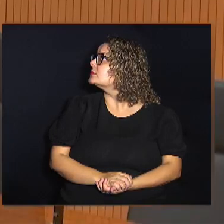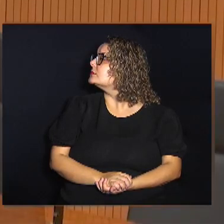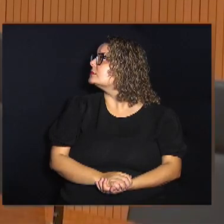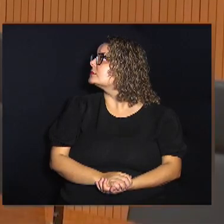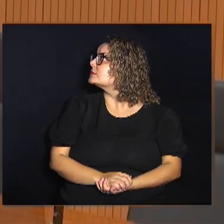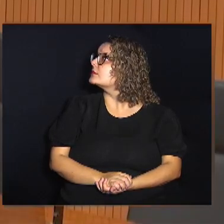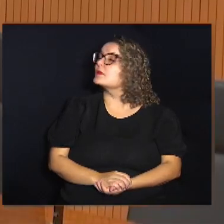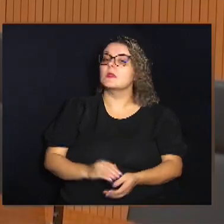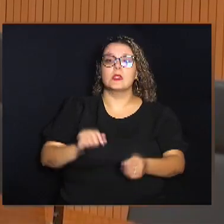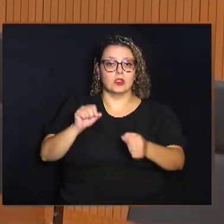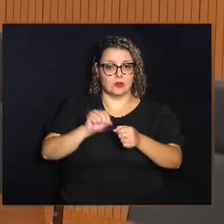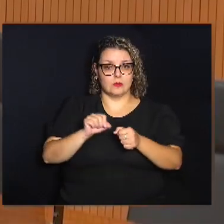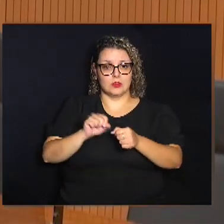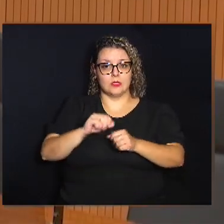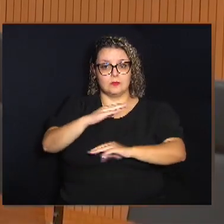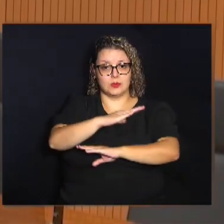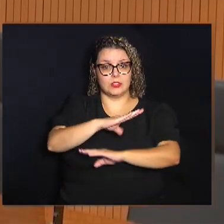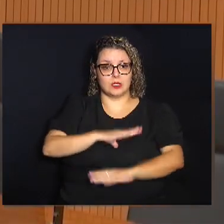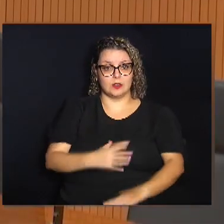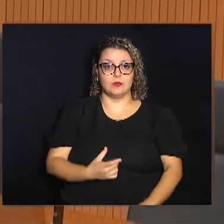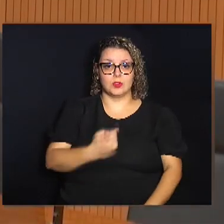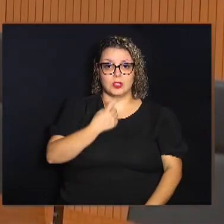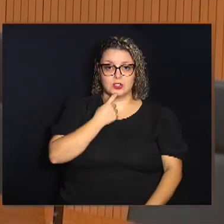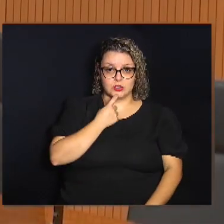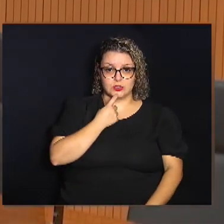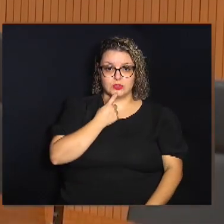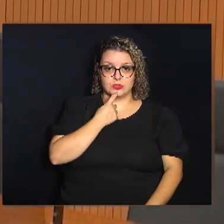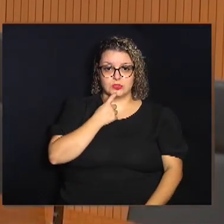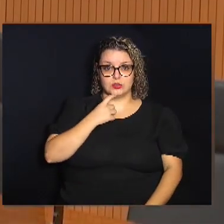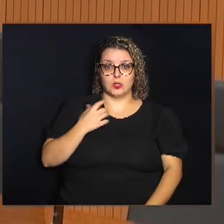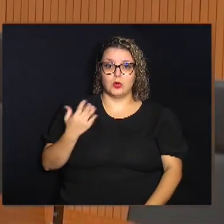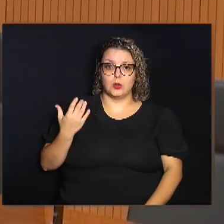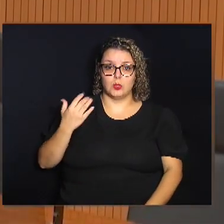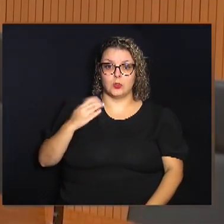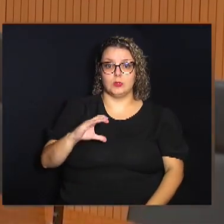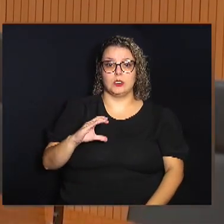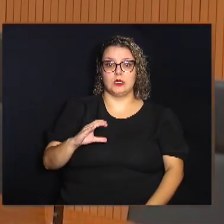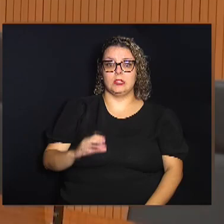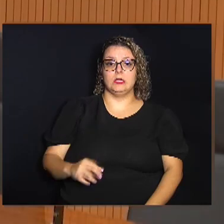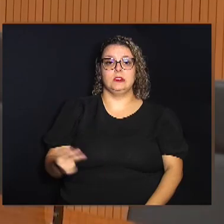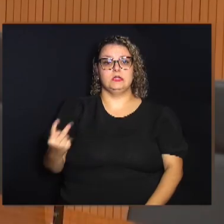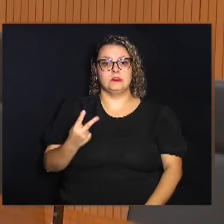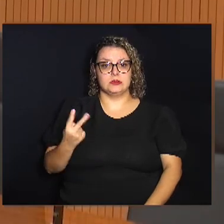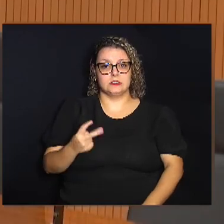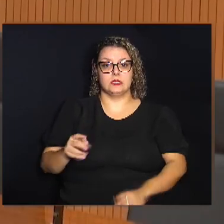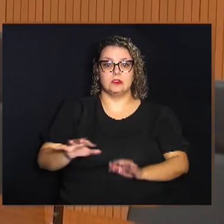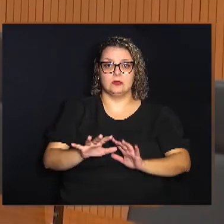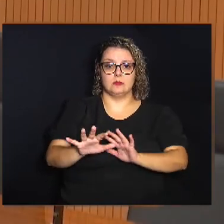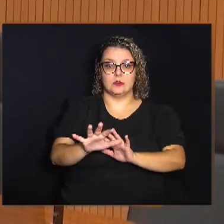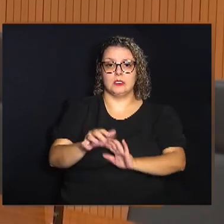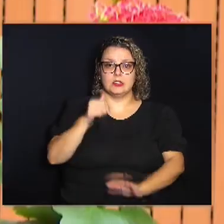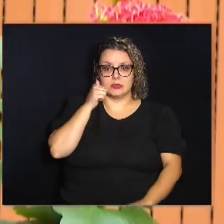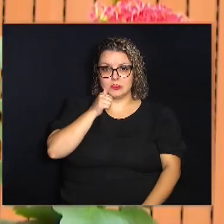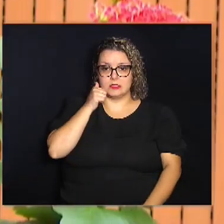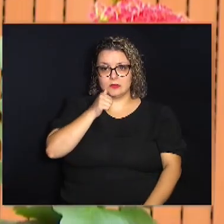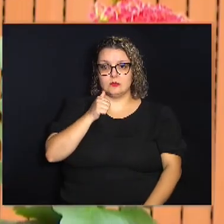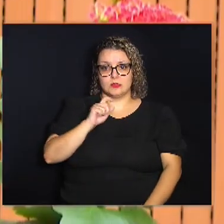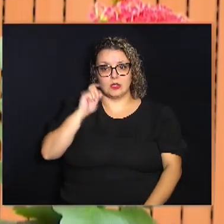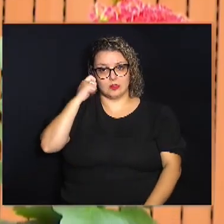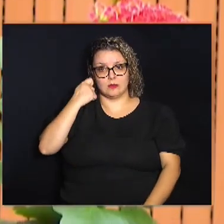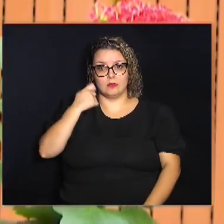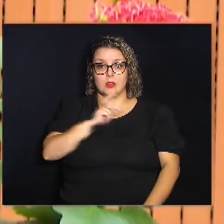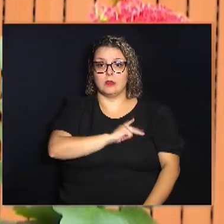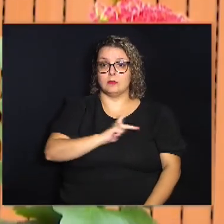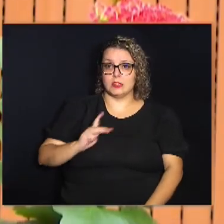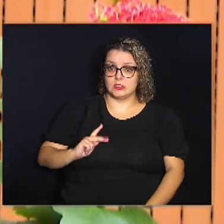Foi realizada na Câmara Municipal de Campinas o lançamento da 2ª Marcha Nacional das Mulheres Negras, presidida